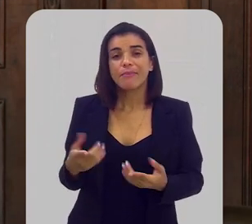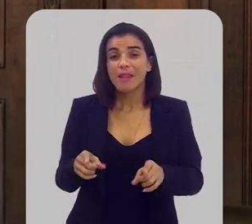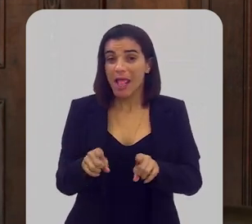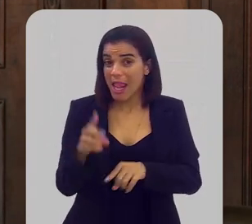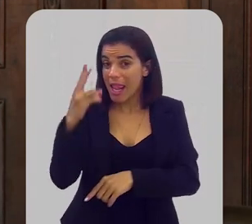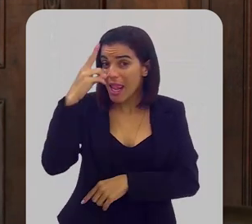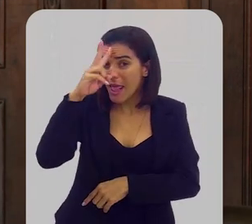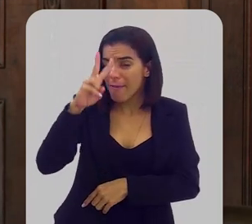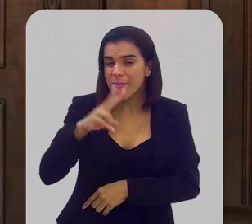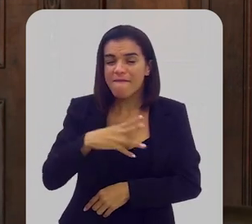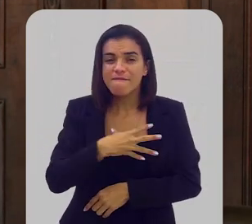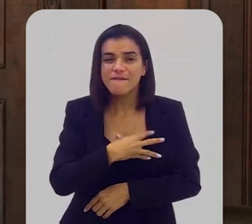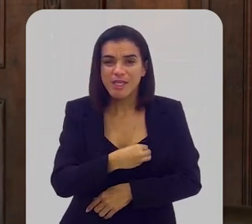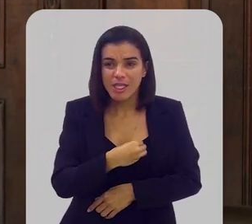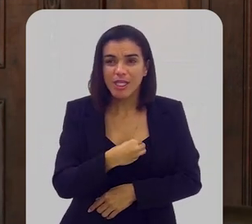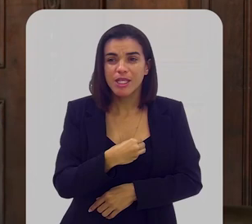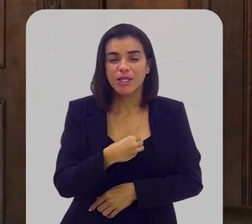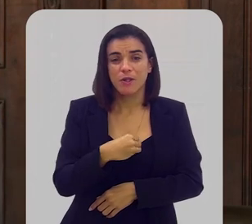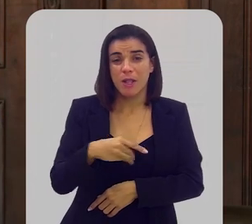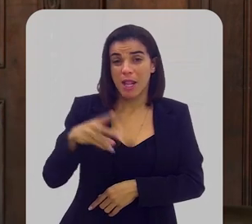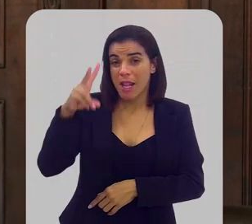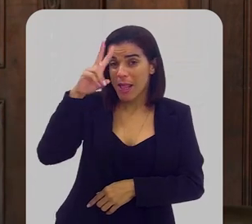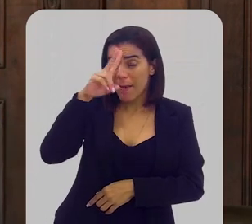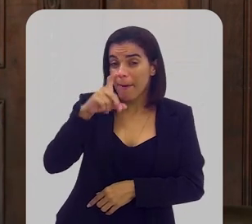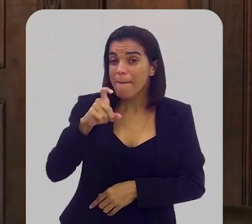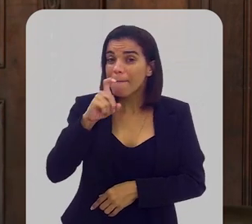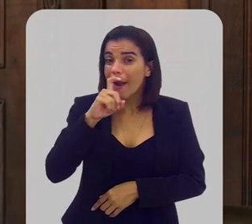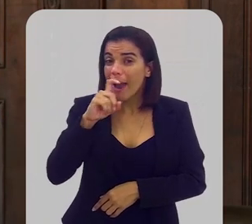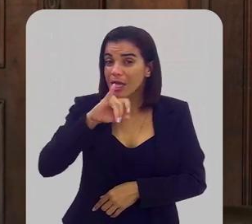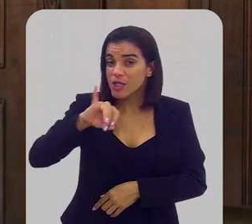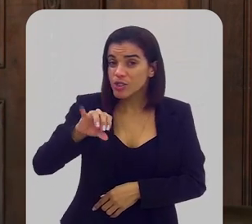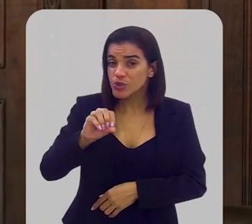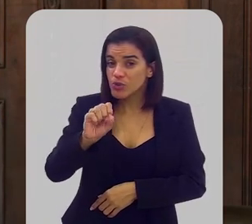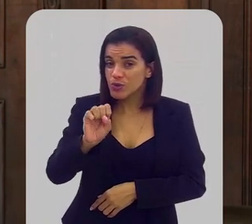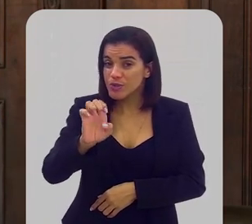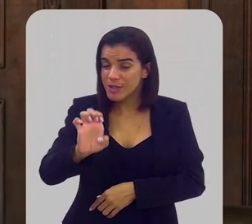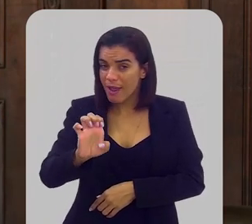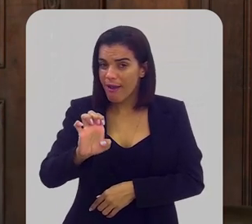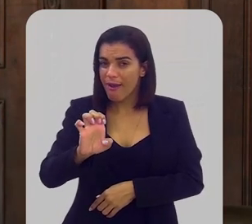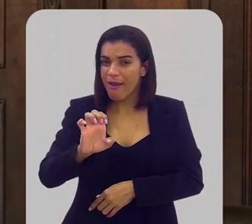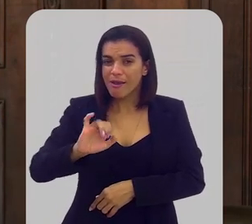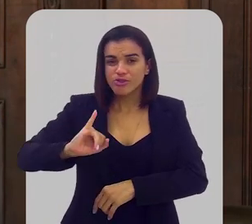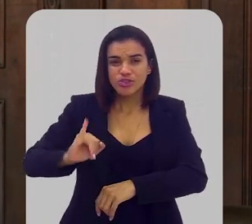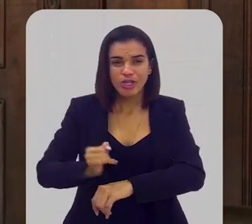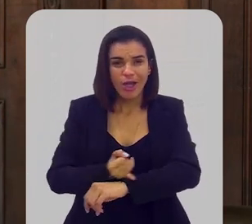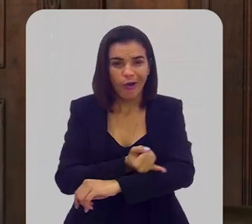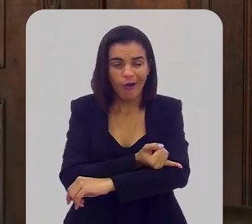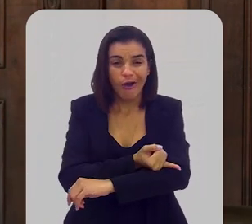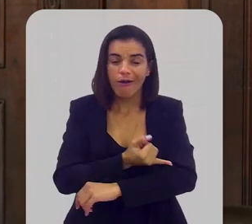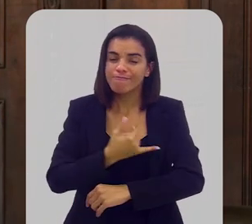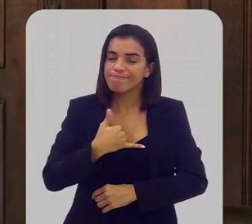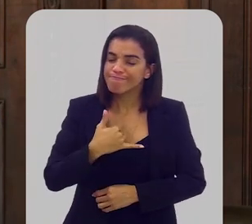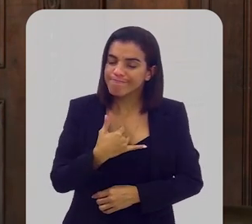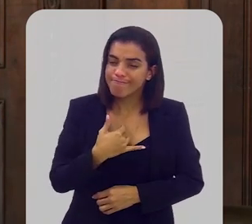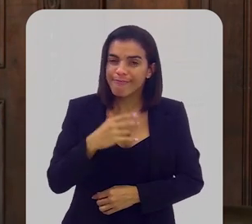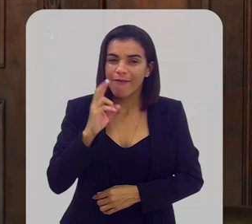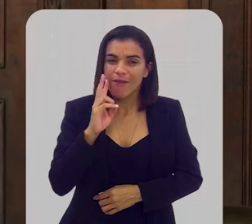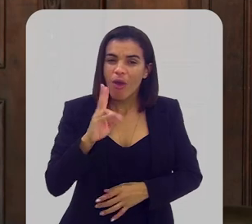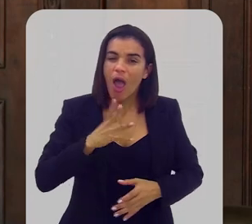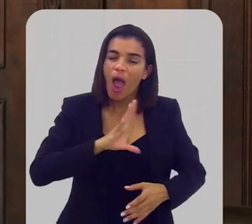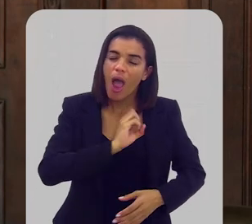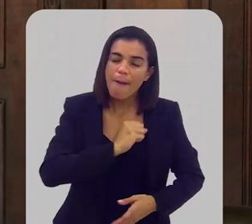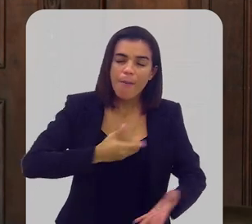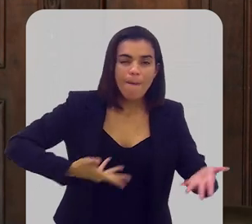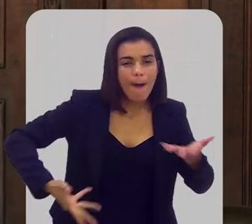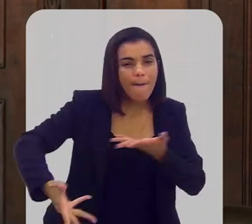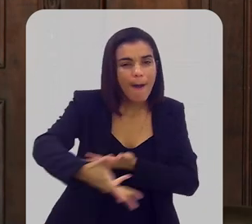pai. Concorda comigo? Lembra dos filhos e lembra dos pais de José? Lembra de Jacó? Tanto amor com o filho. E